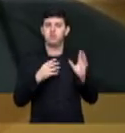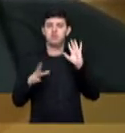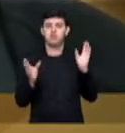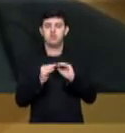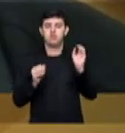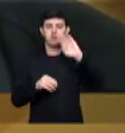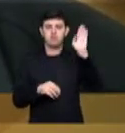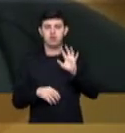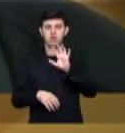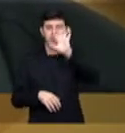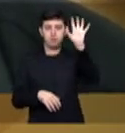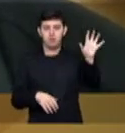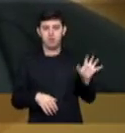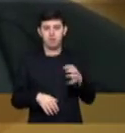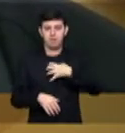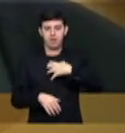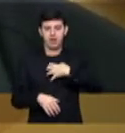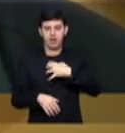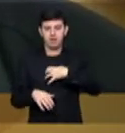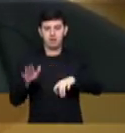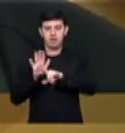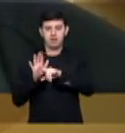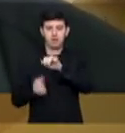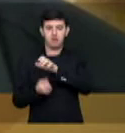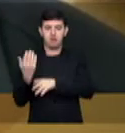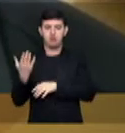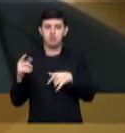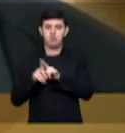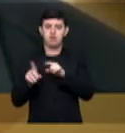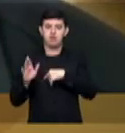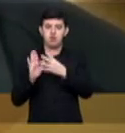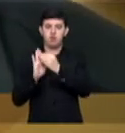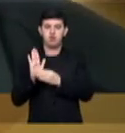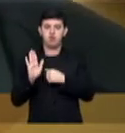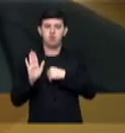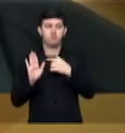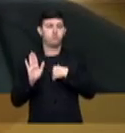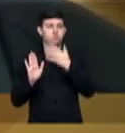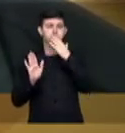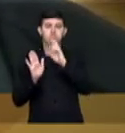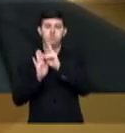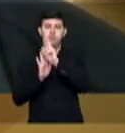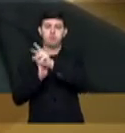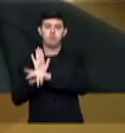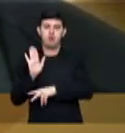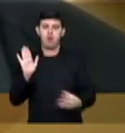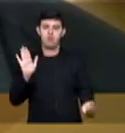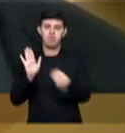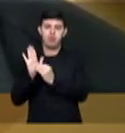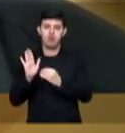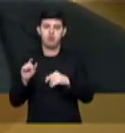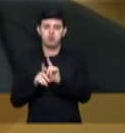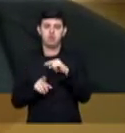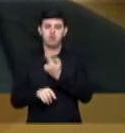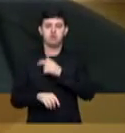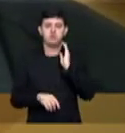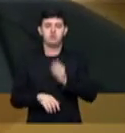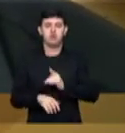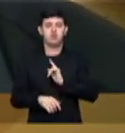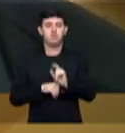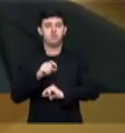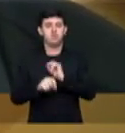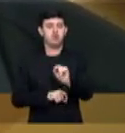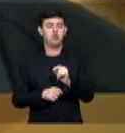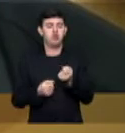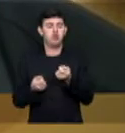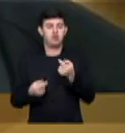Esta lei baiana orbita ao redor de vários conteúdos. Tratamos aqui sim de saúde, tratamos